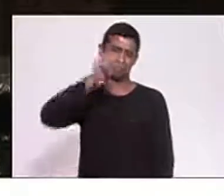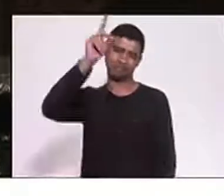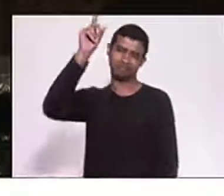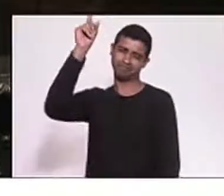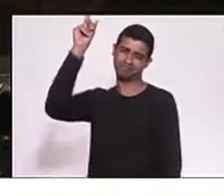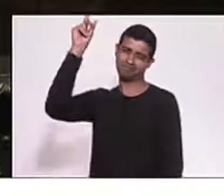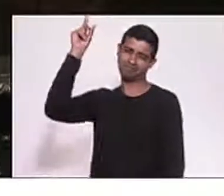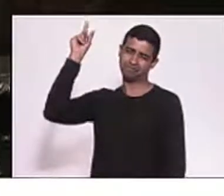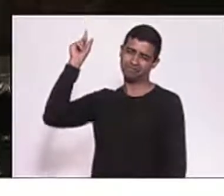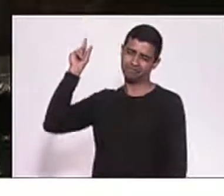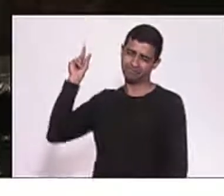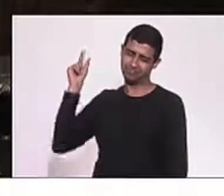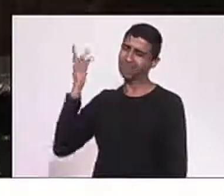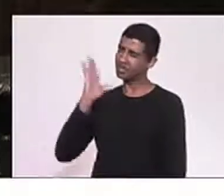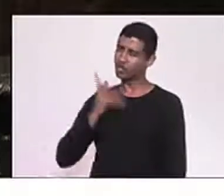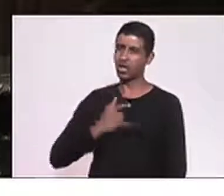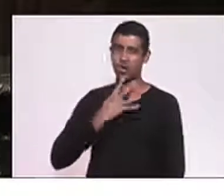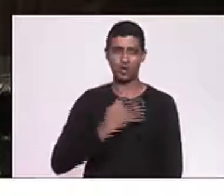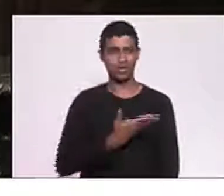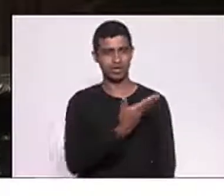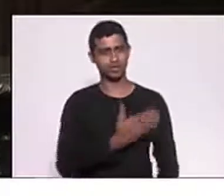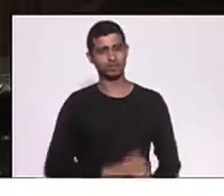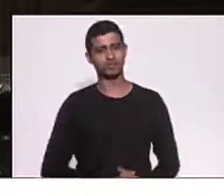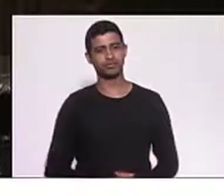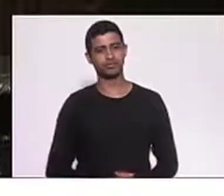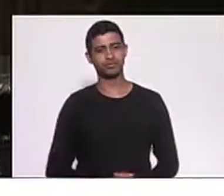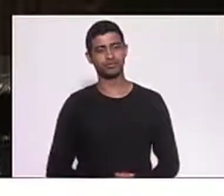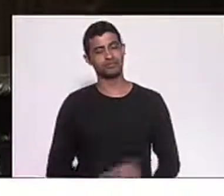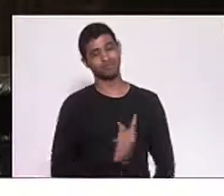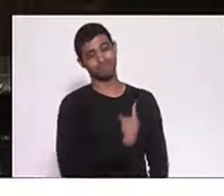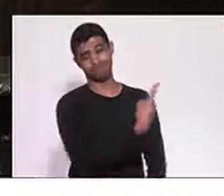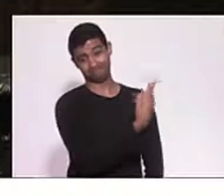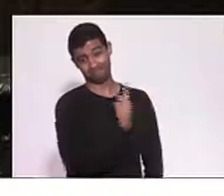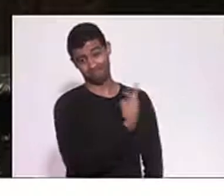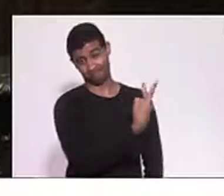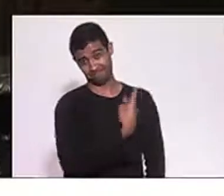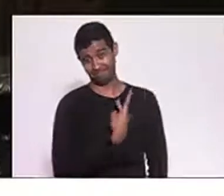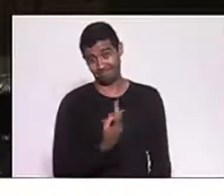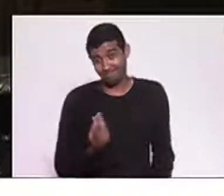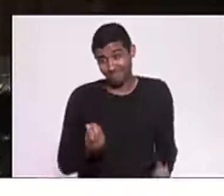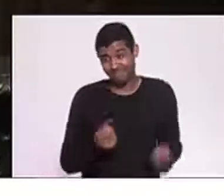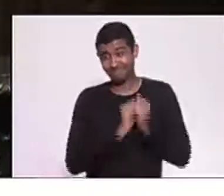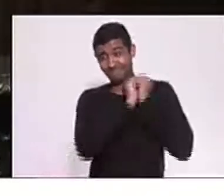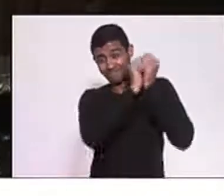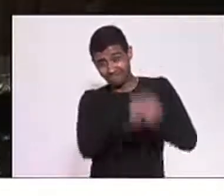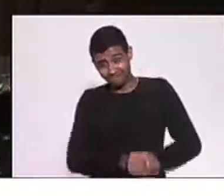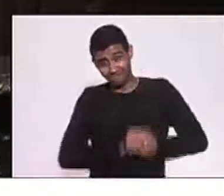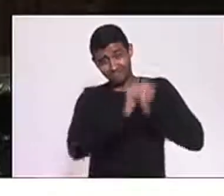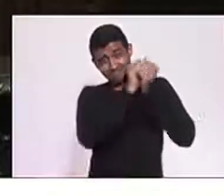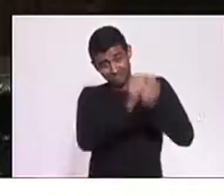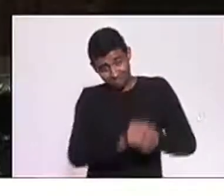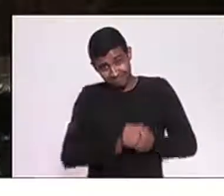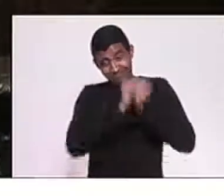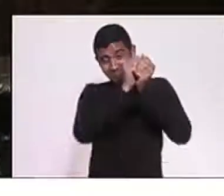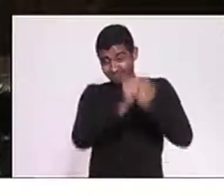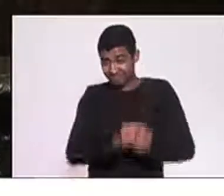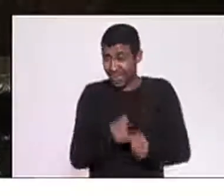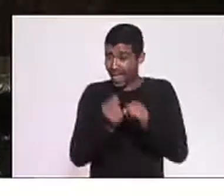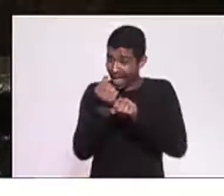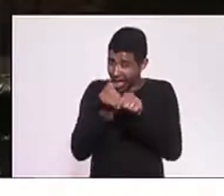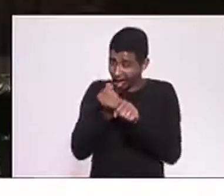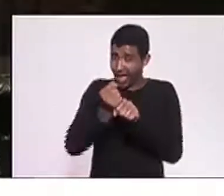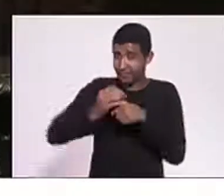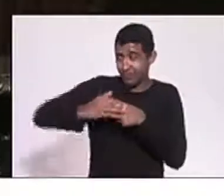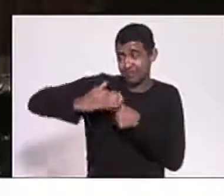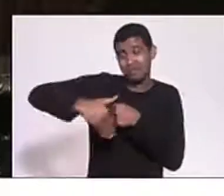outros mandatos. Estamos condenados a estarmos juntos ao longo ainda de alguns